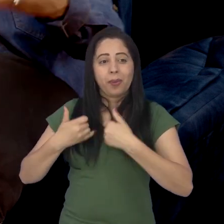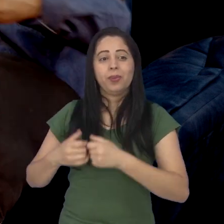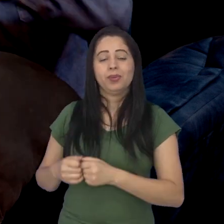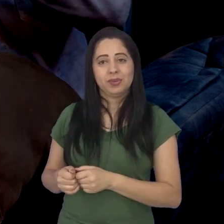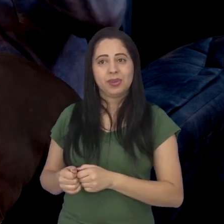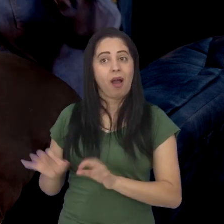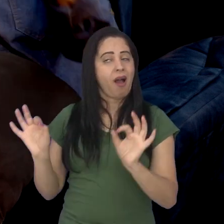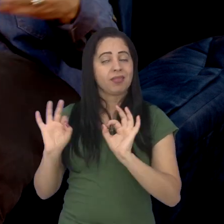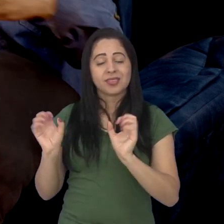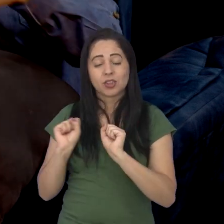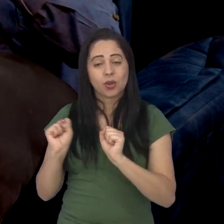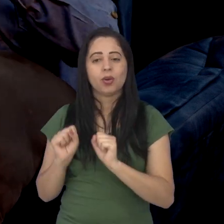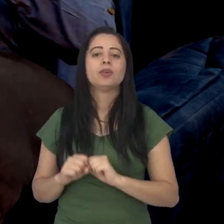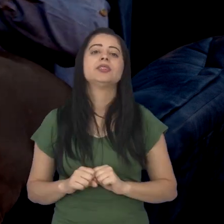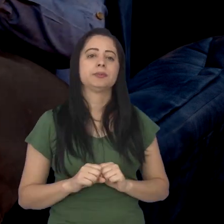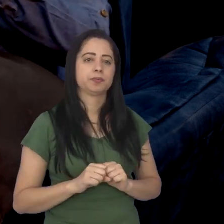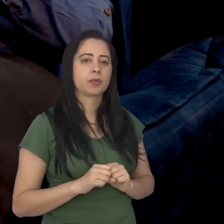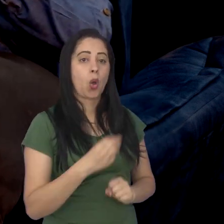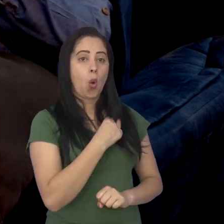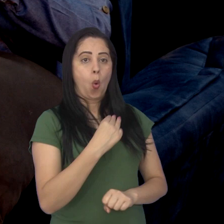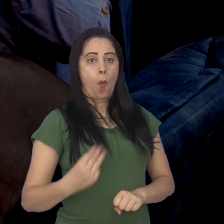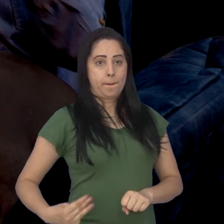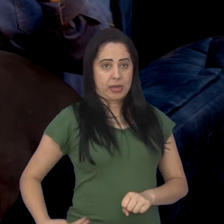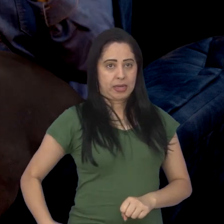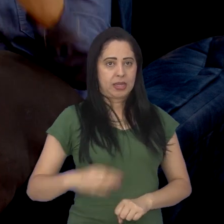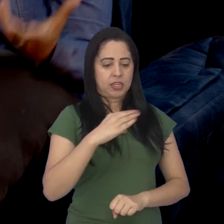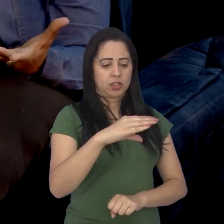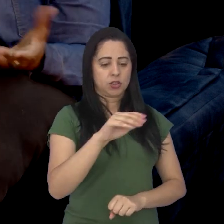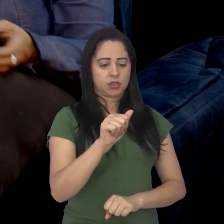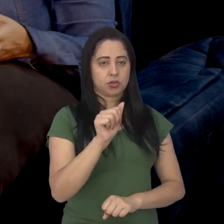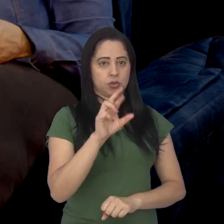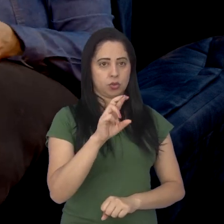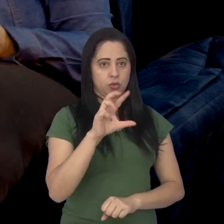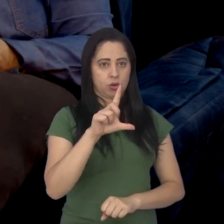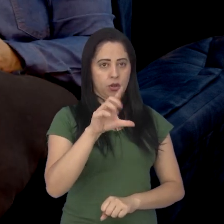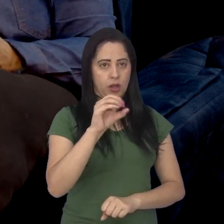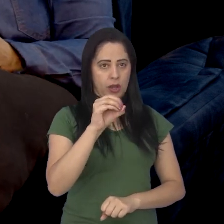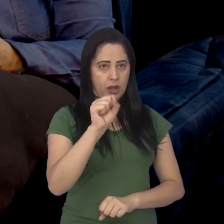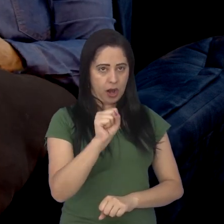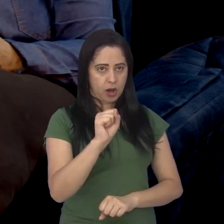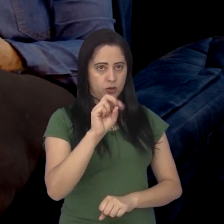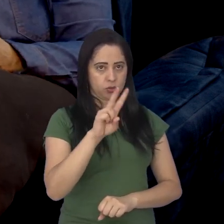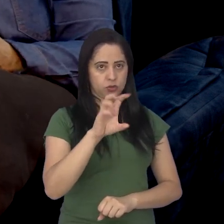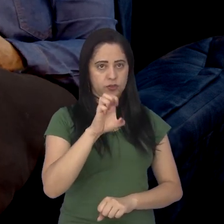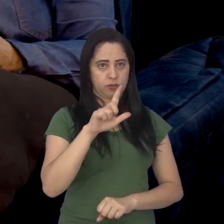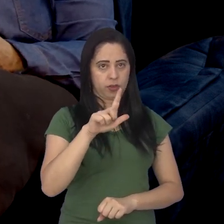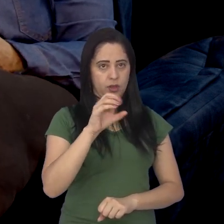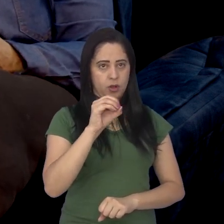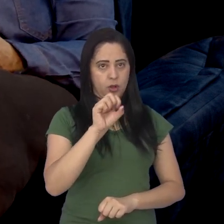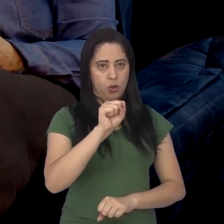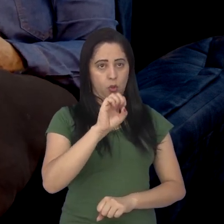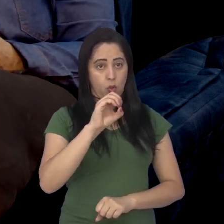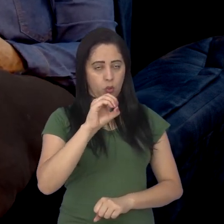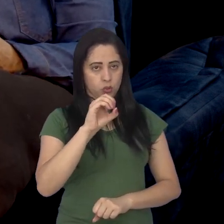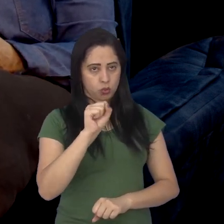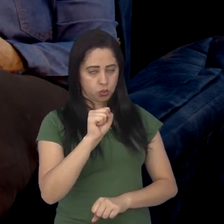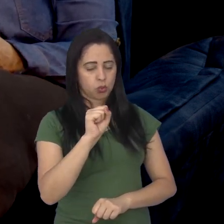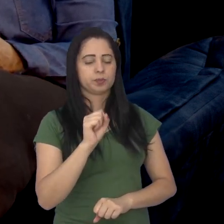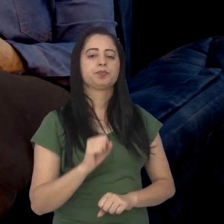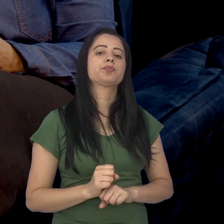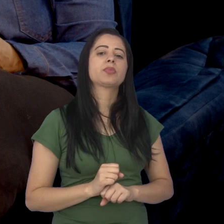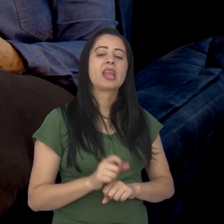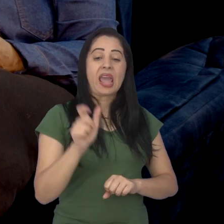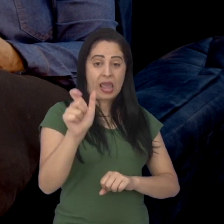foi desenvolver, fazer todo esse resgate histórico, né? O ministro Carlos Veloso, quando ele criou